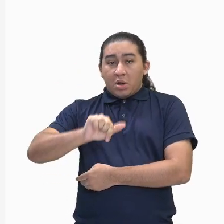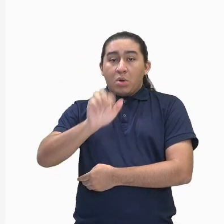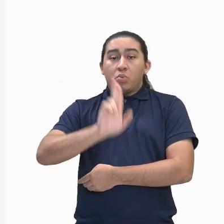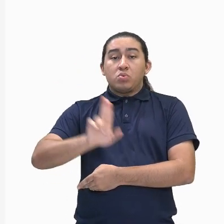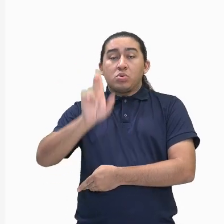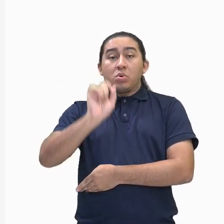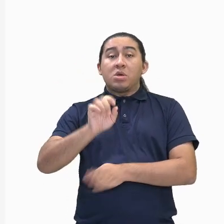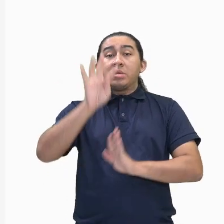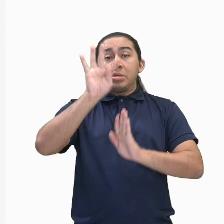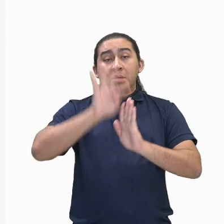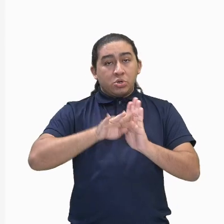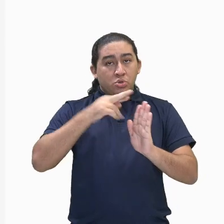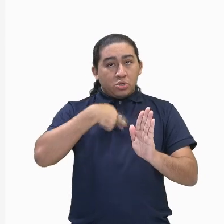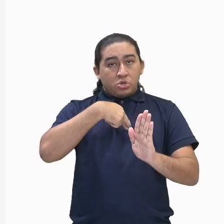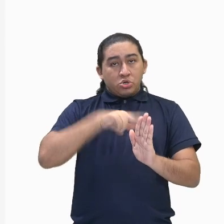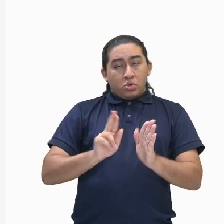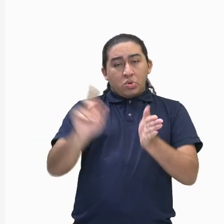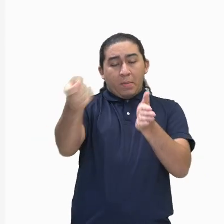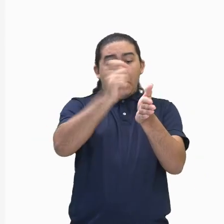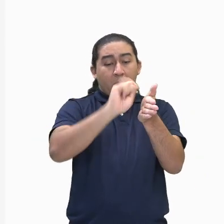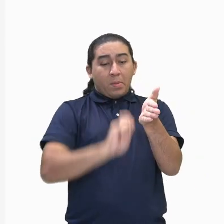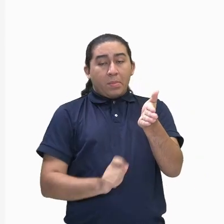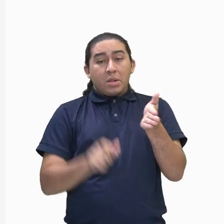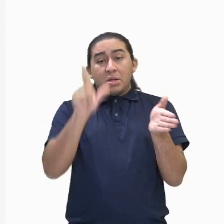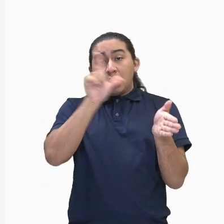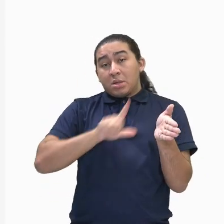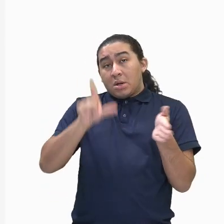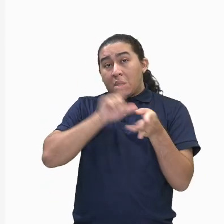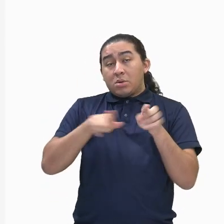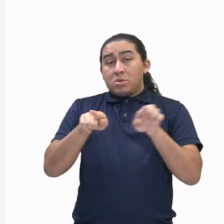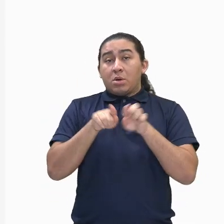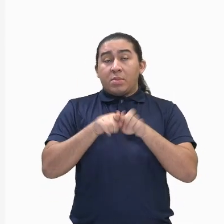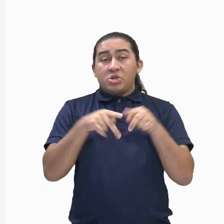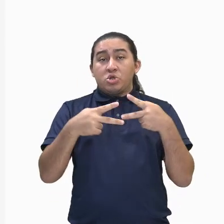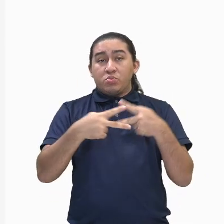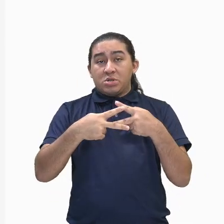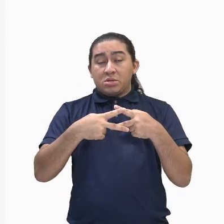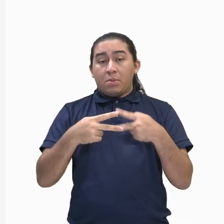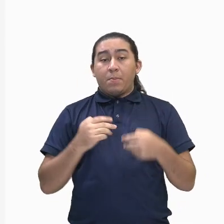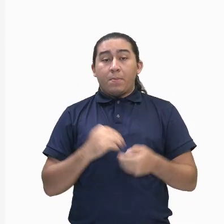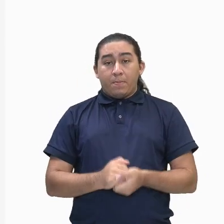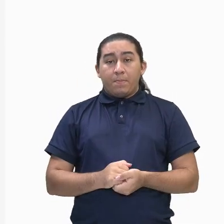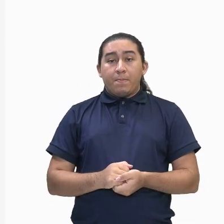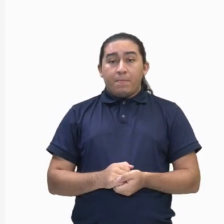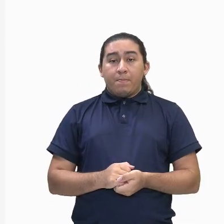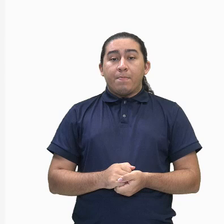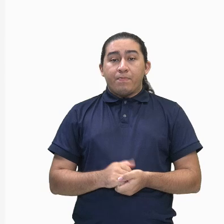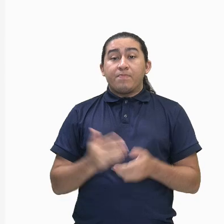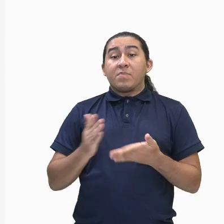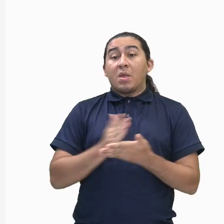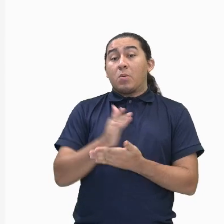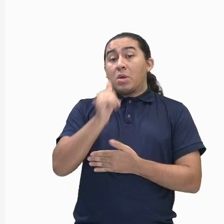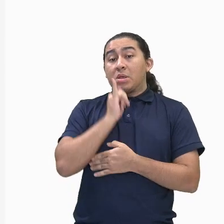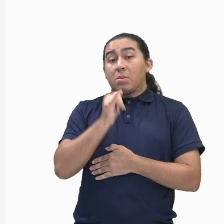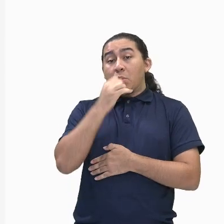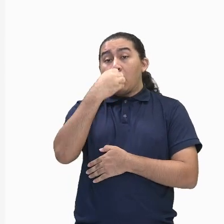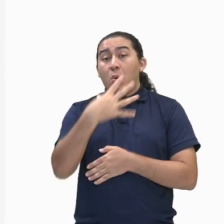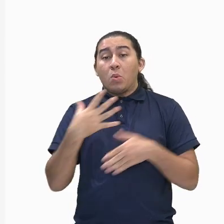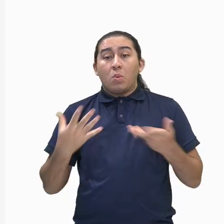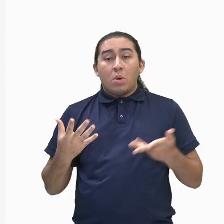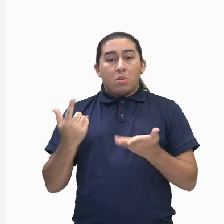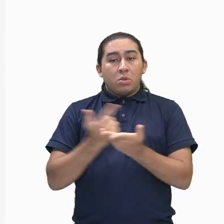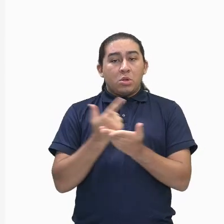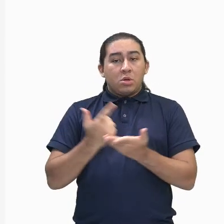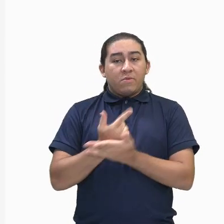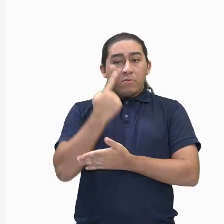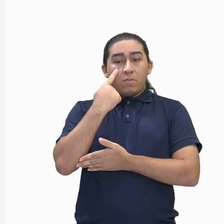textos religiosos, literários e administrativos. Um bom exemplo dos papiros é o Livro dos Mortos